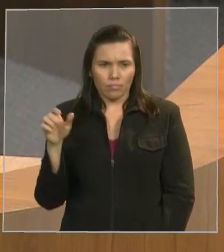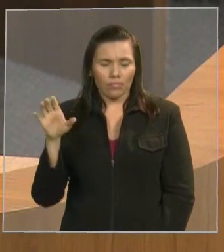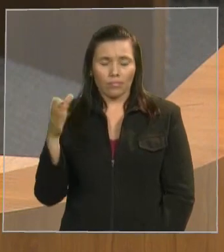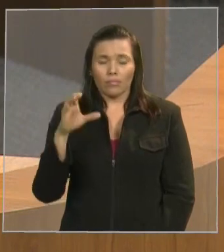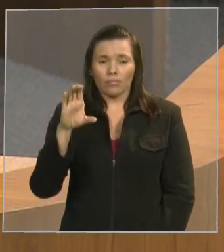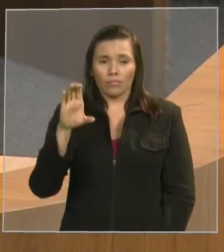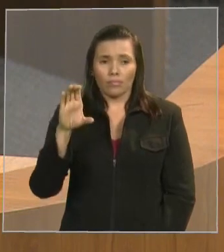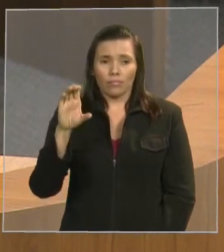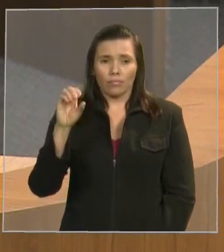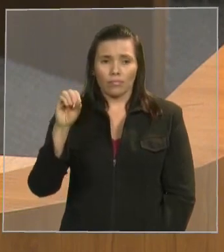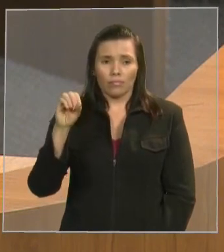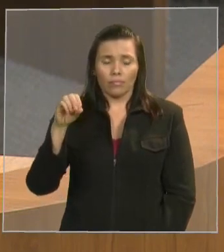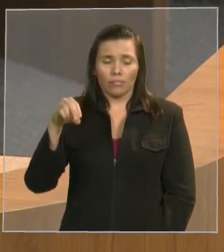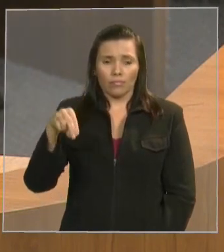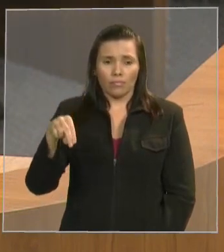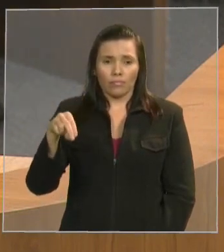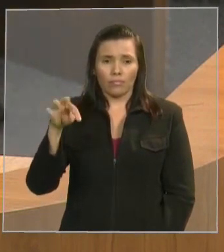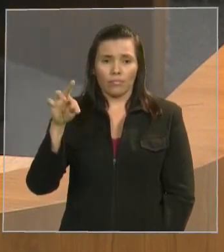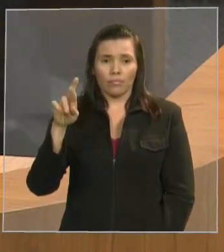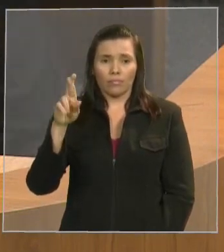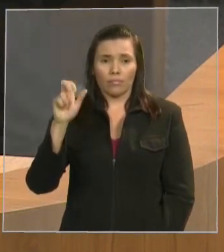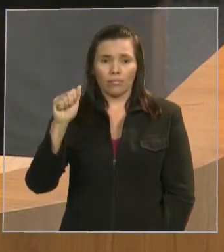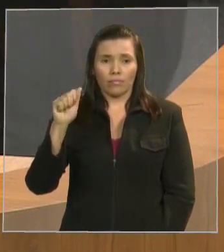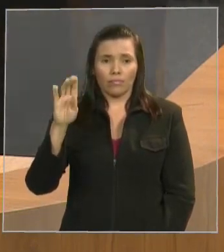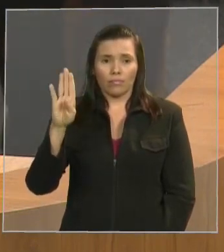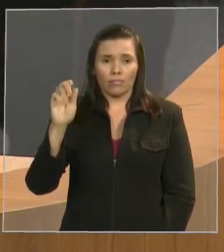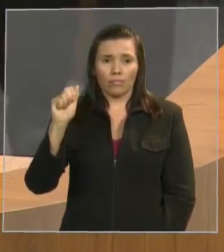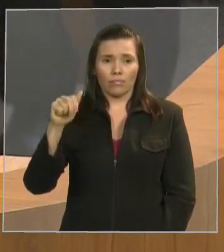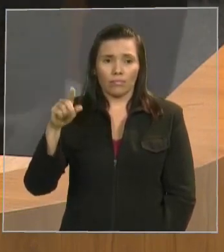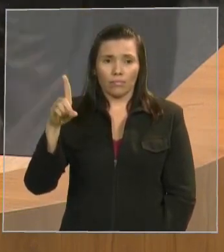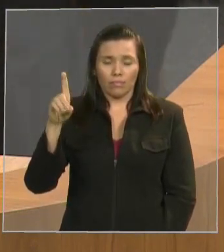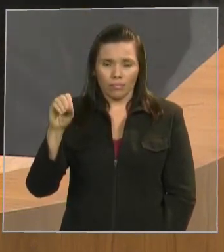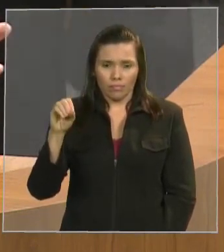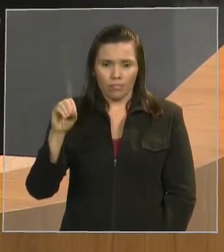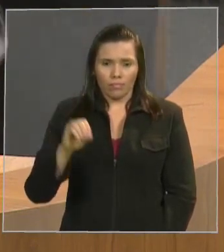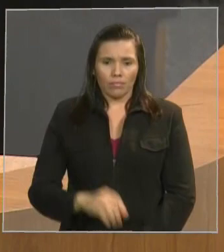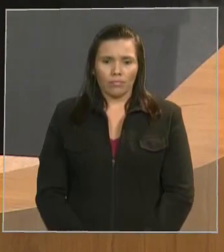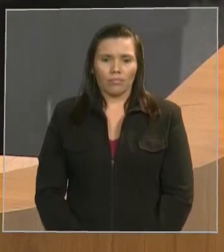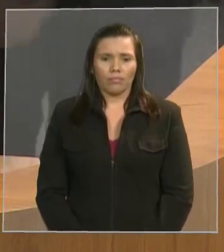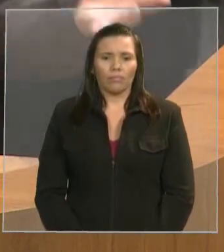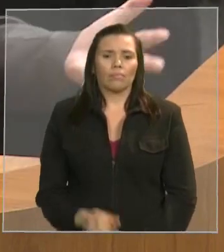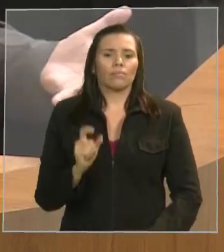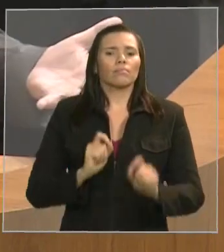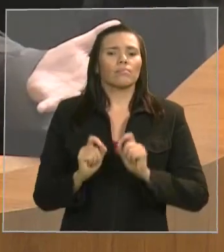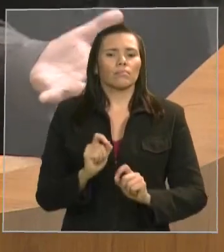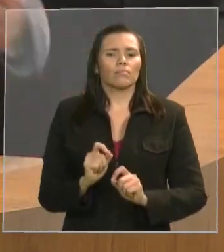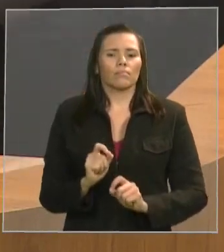São crimes permanentes. Não é crime